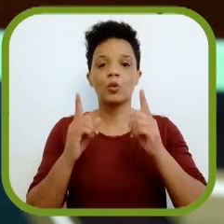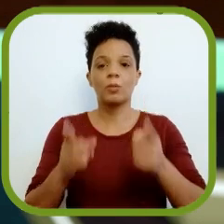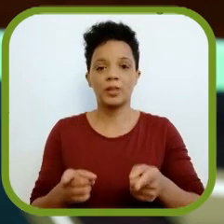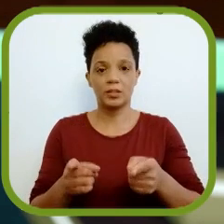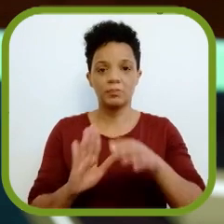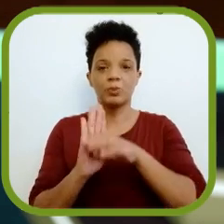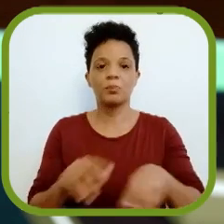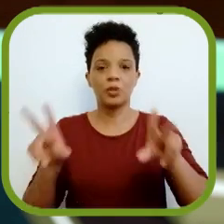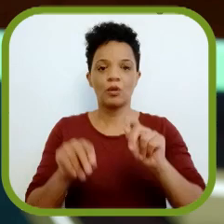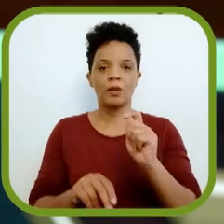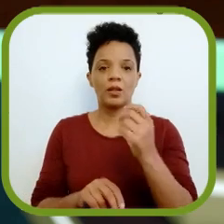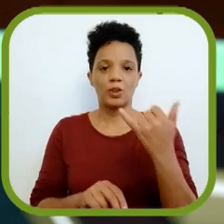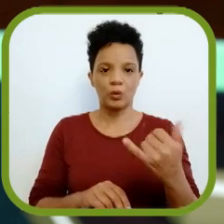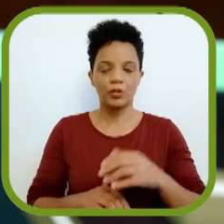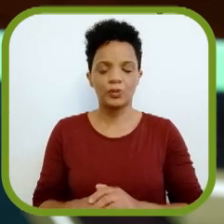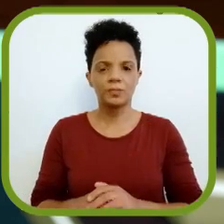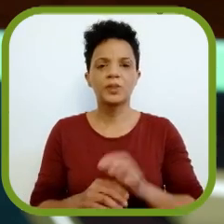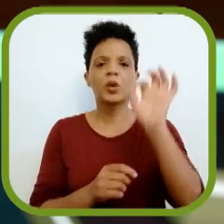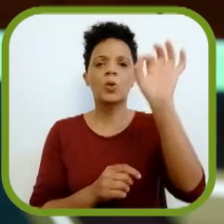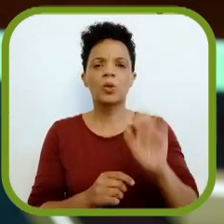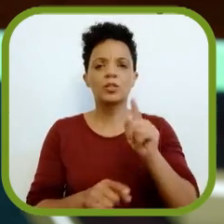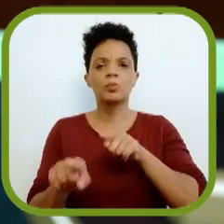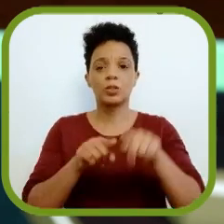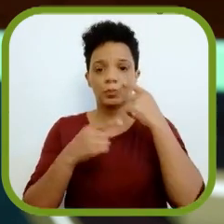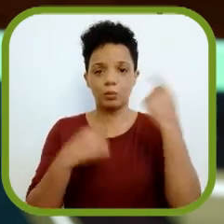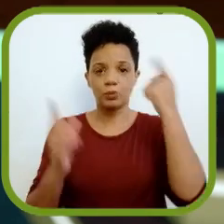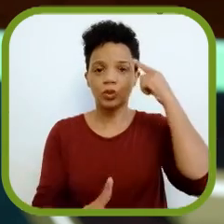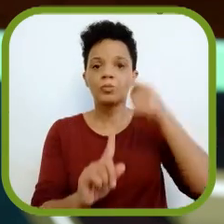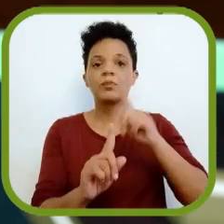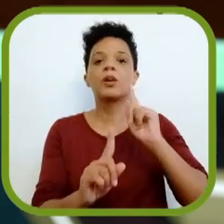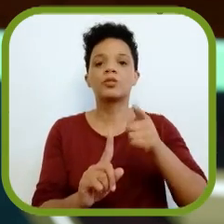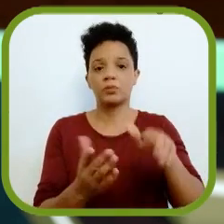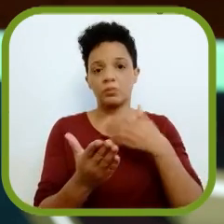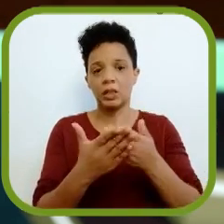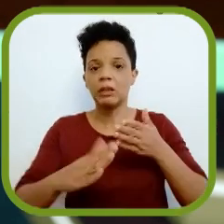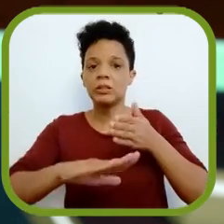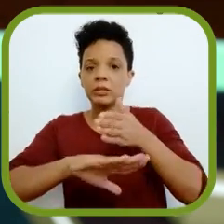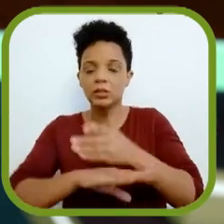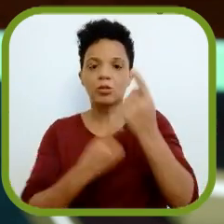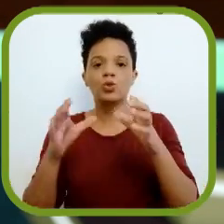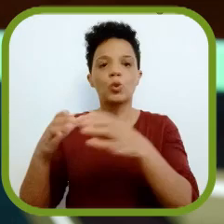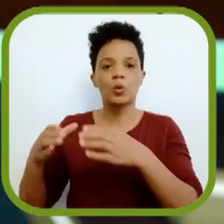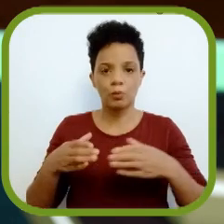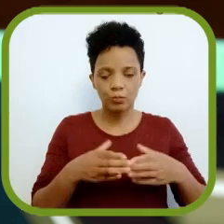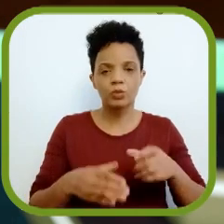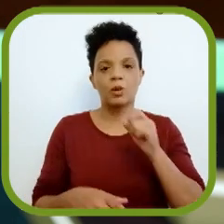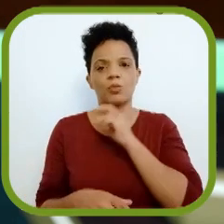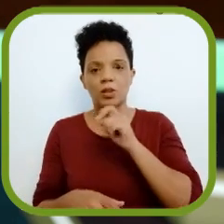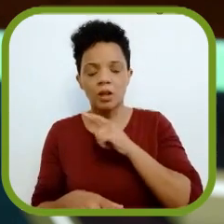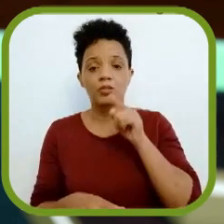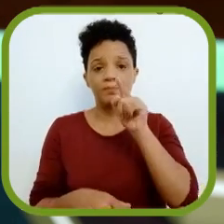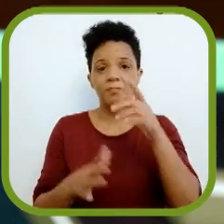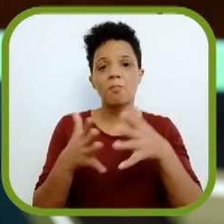bem-vindos. Começa agora o novo episódio do E2. As cotas são políticas públicas que procuram garantir o acesso de alguns grupos